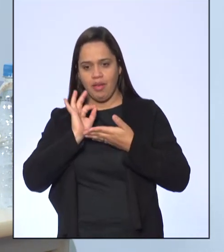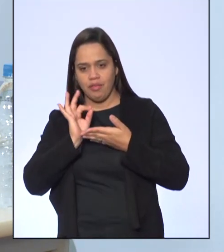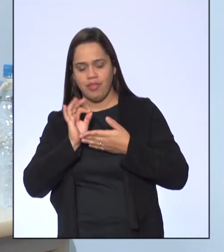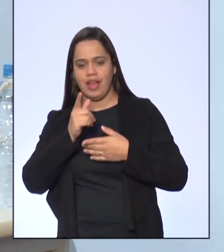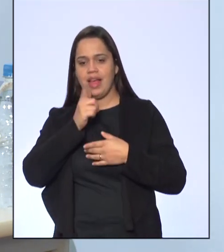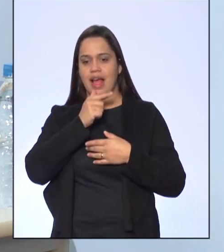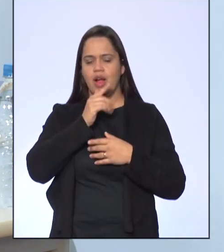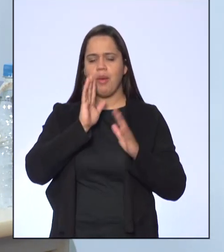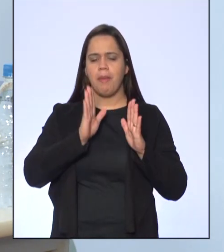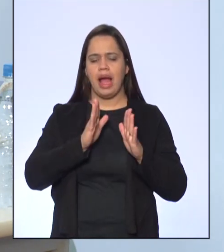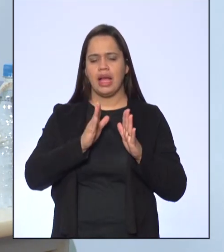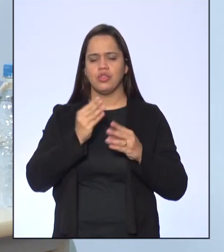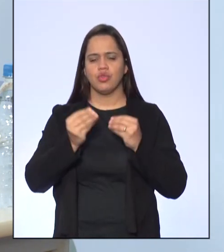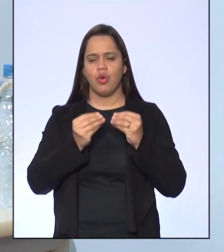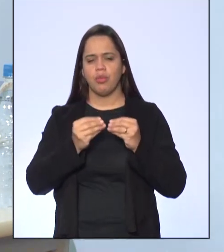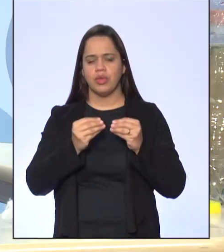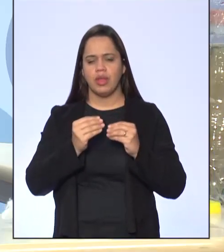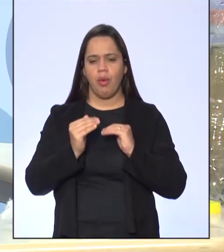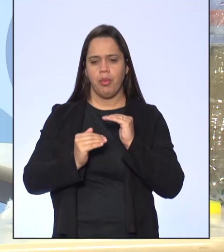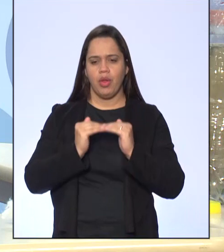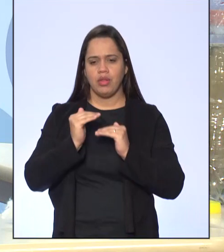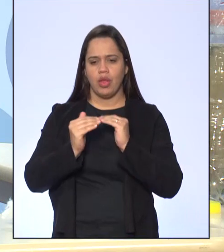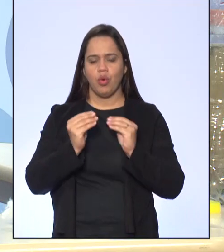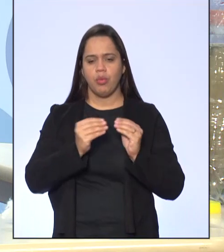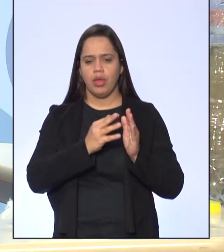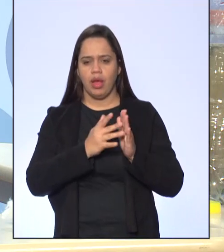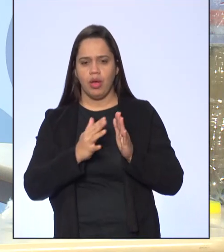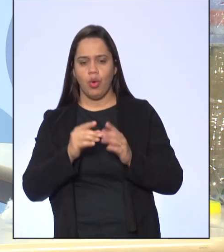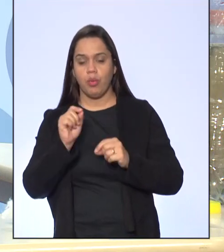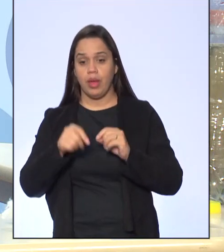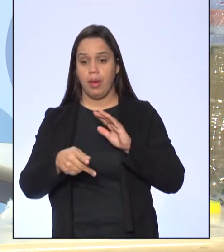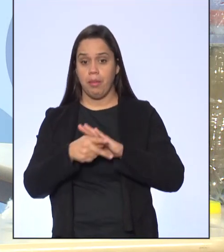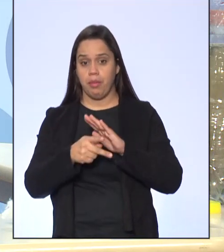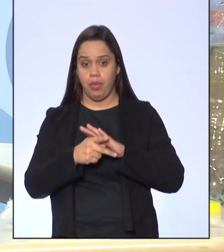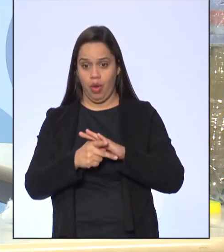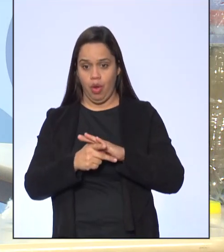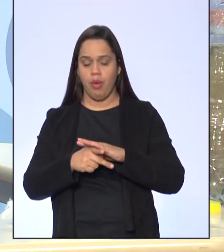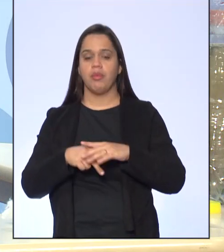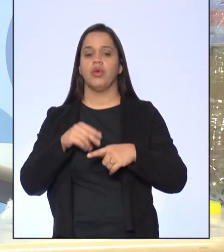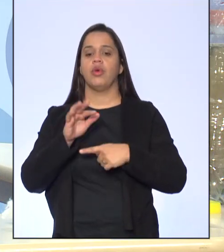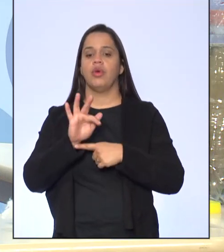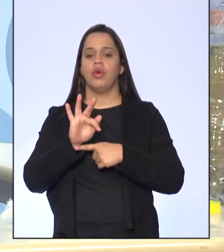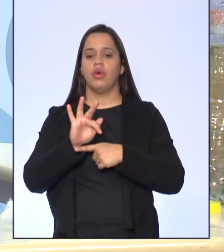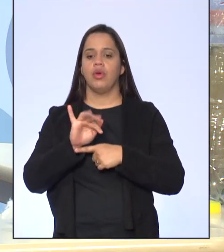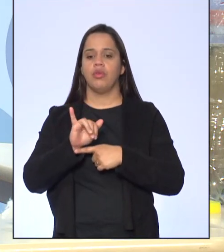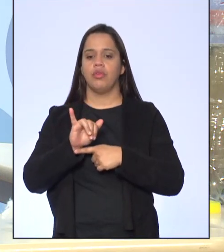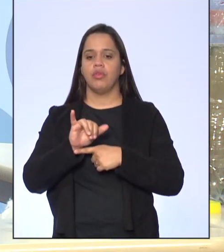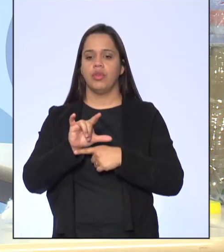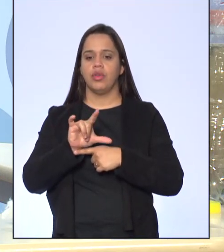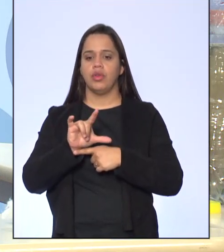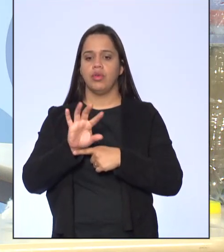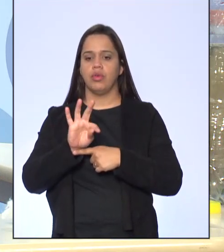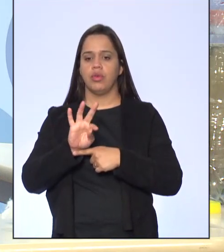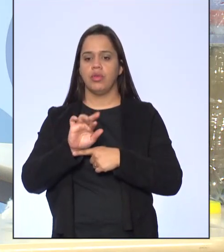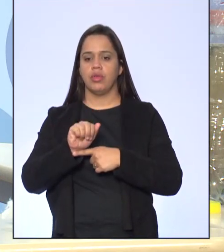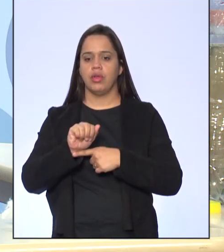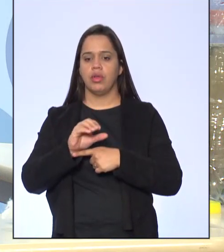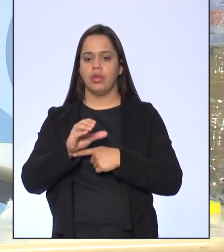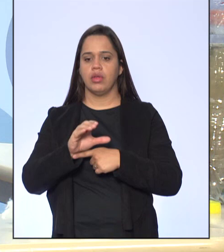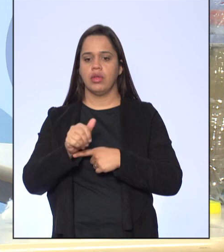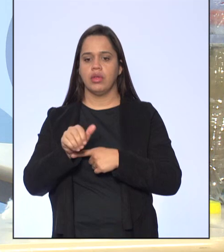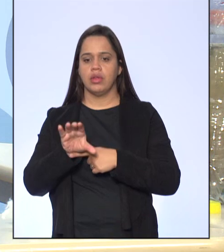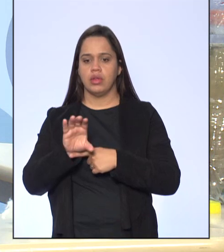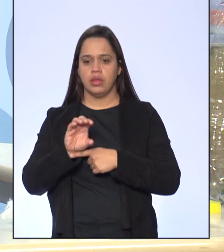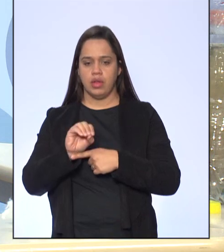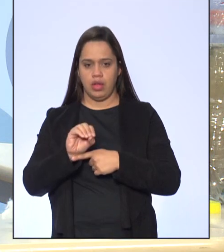Então, afinal, qual é esse processo? Então, esse processo é o processo de filtração comum, né? Onde a gente colocou a água no coador,